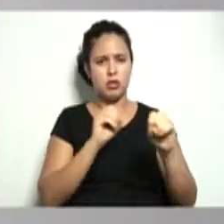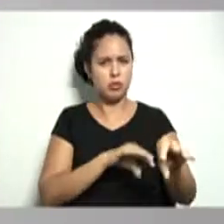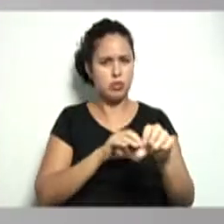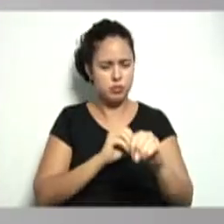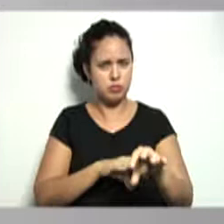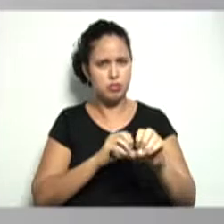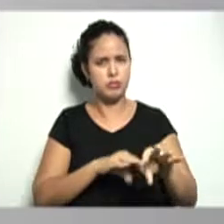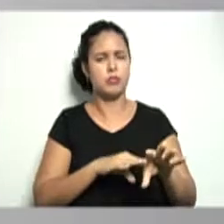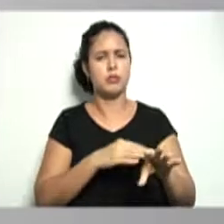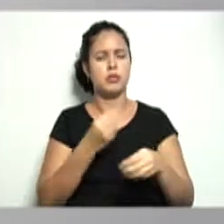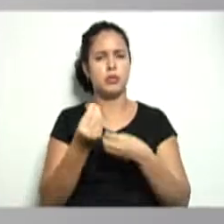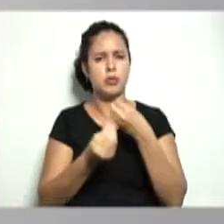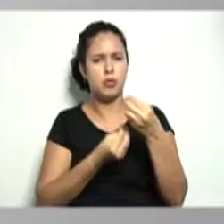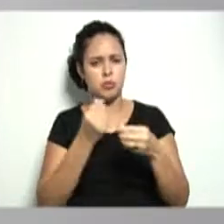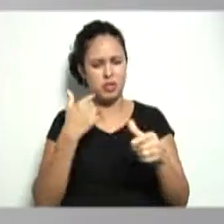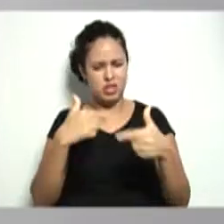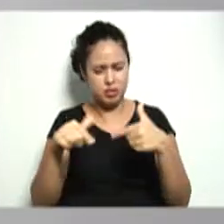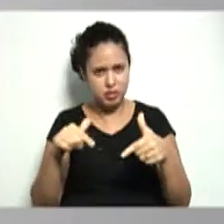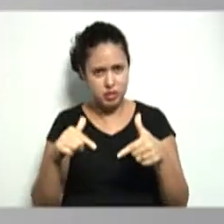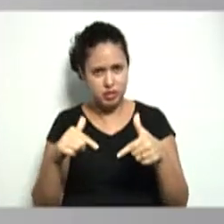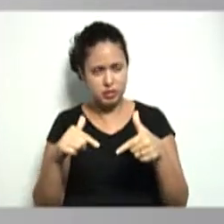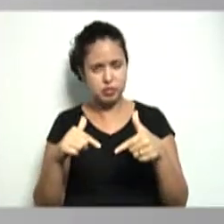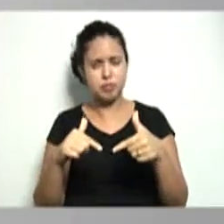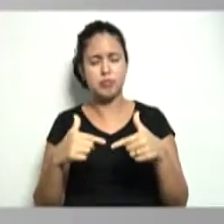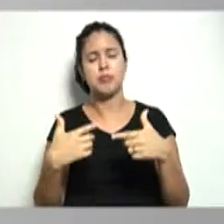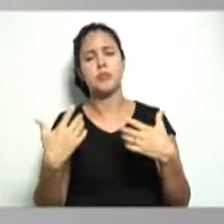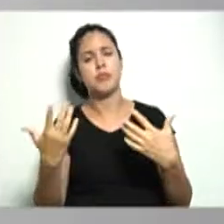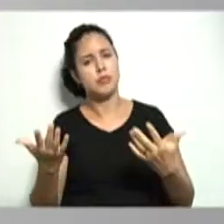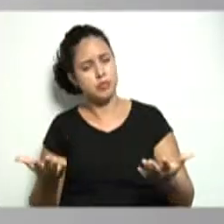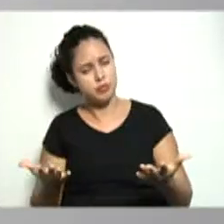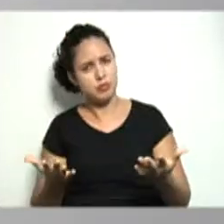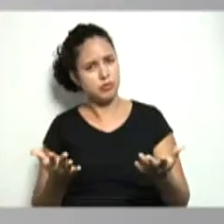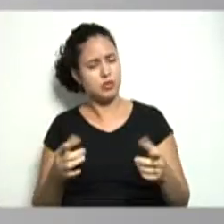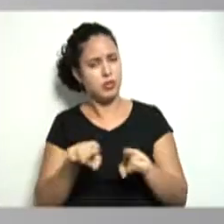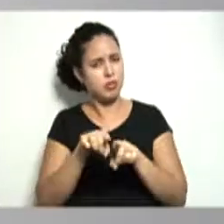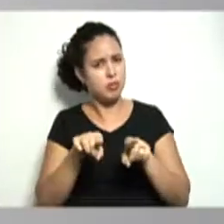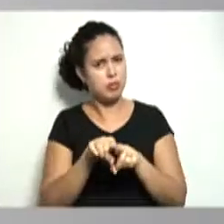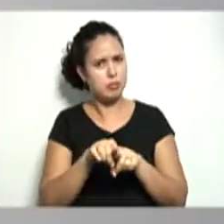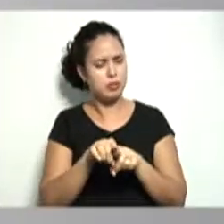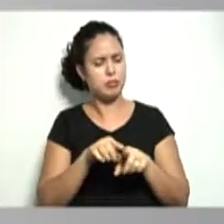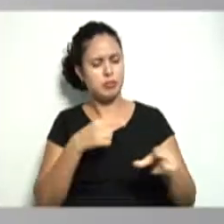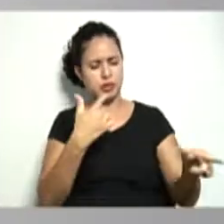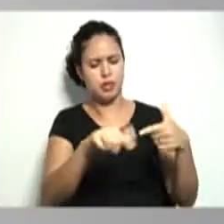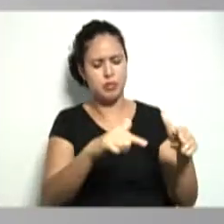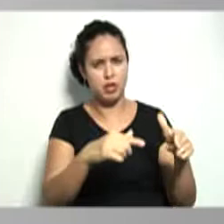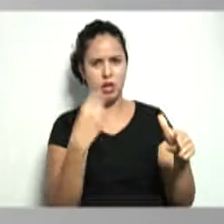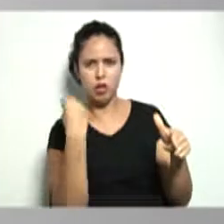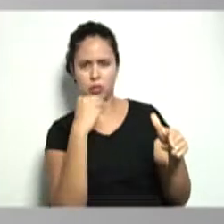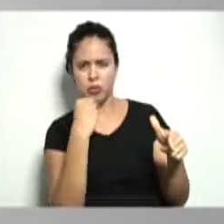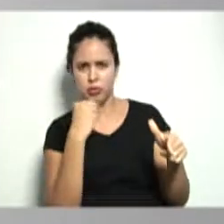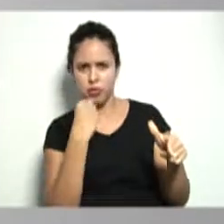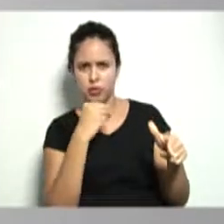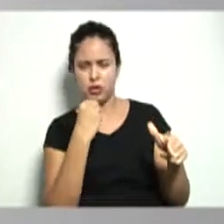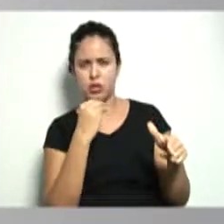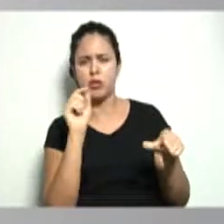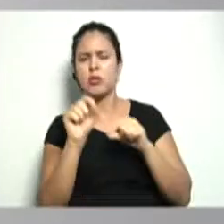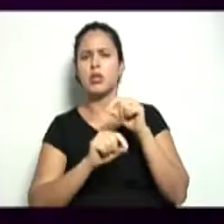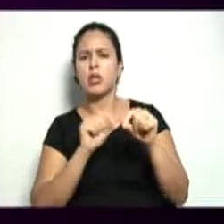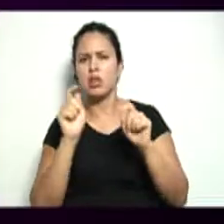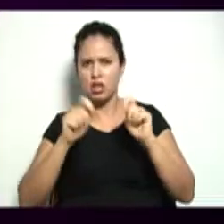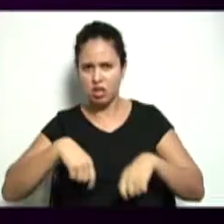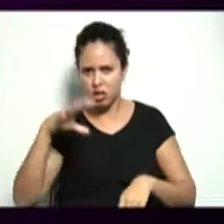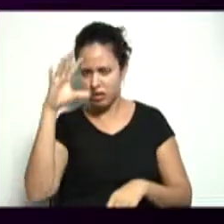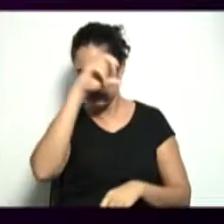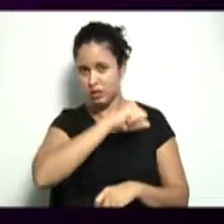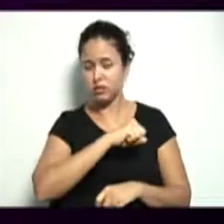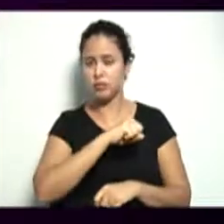do estudante como um trabalho, do mesmo modo que não vemos no trabalho uma oportunidade para o aprendizado.